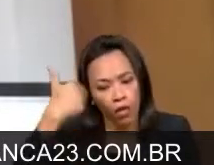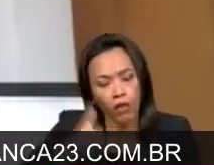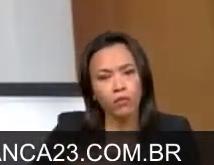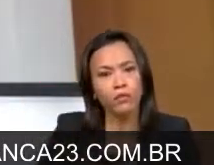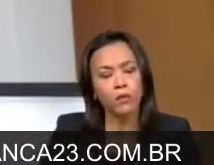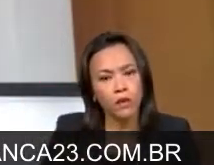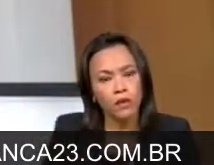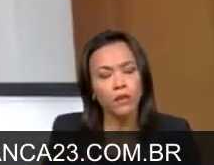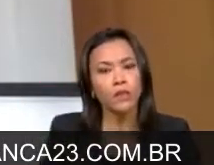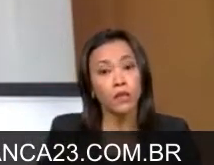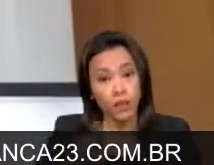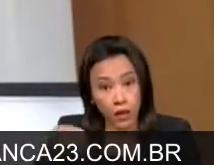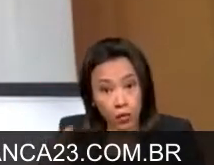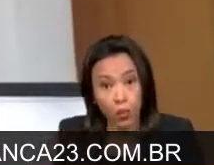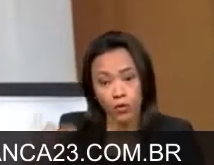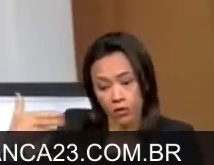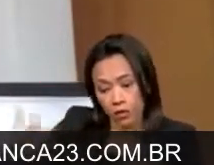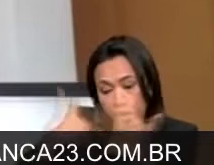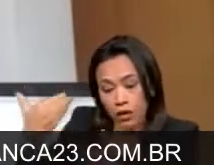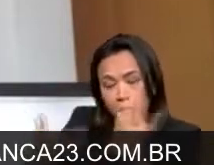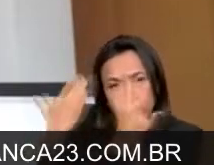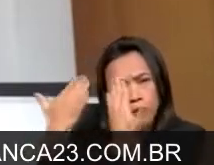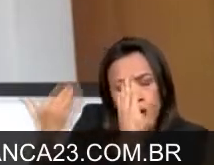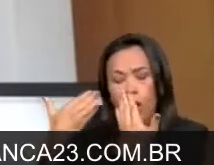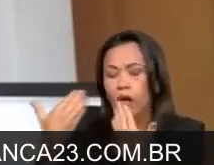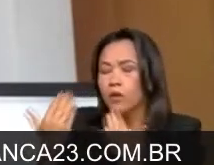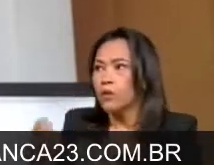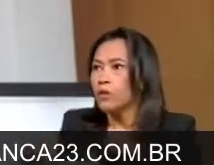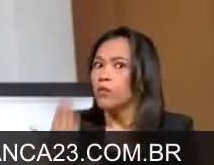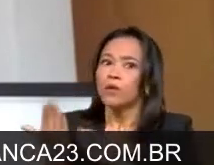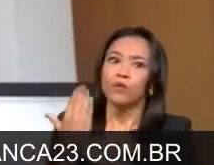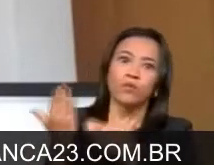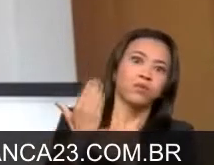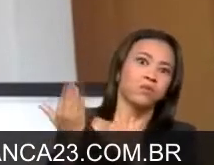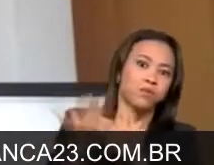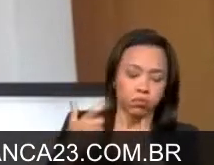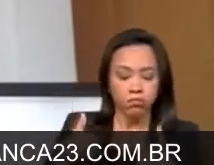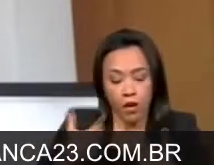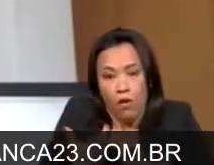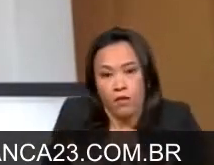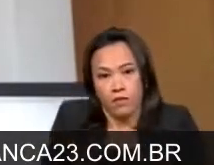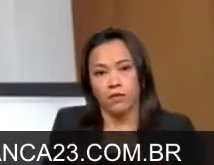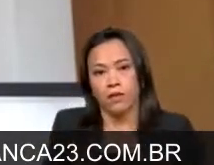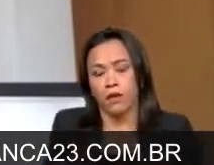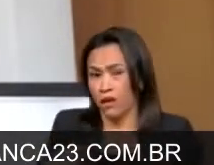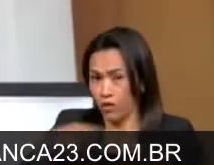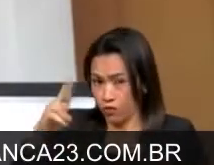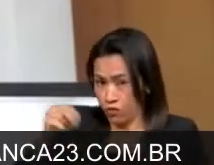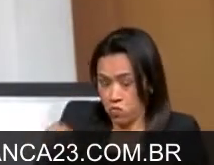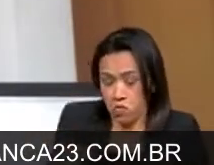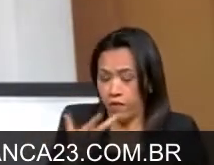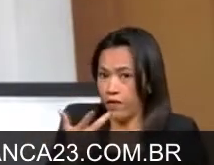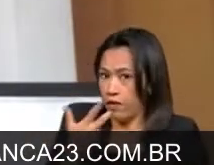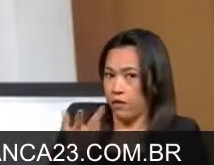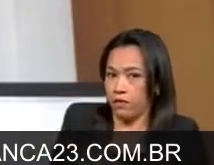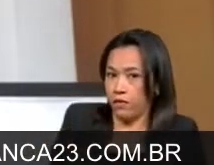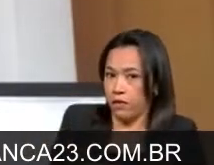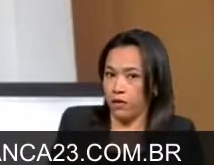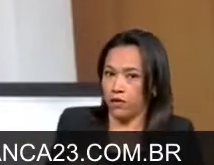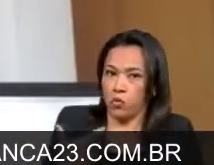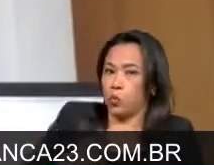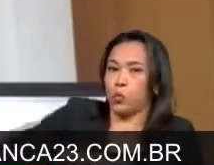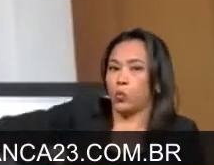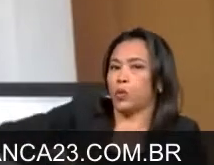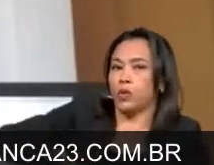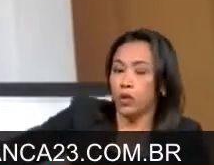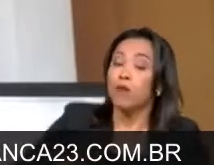E aí o tratamento psicológico, ele me ajudou muito nesse processo de aceitação. Eu nunca neguei, na verdade, isso, mas essa